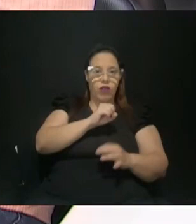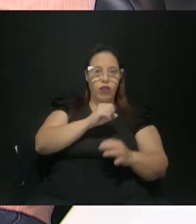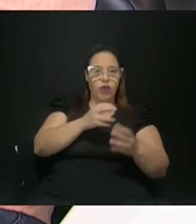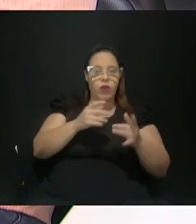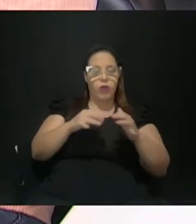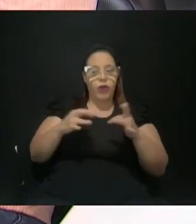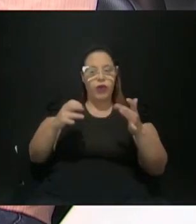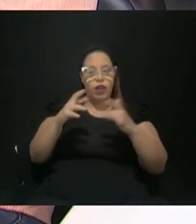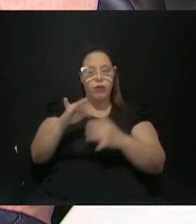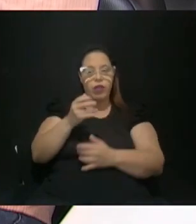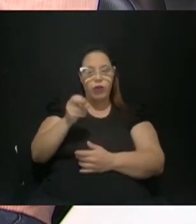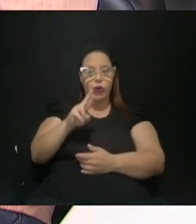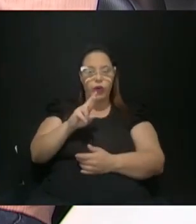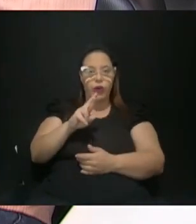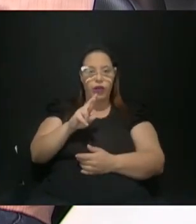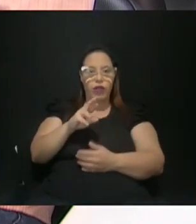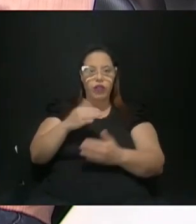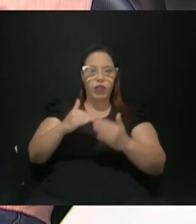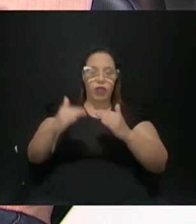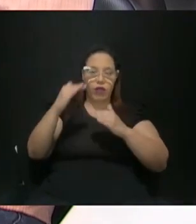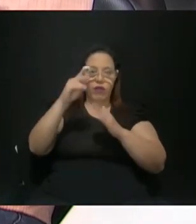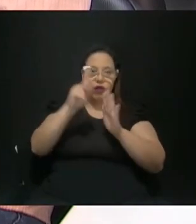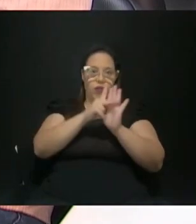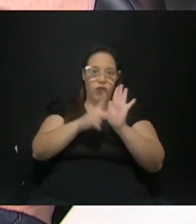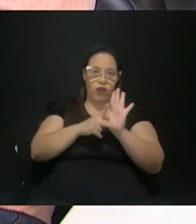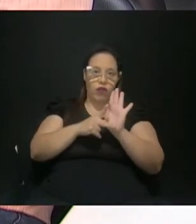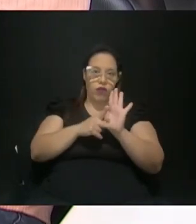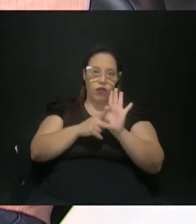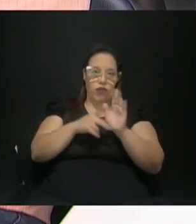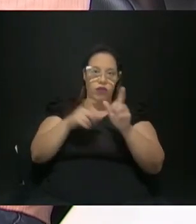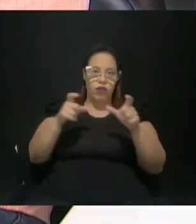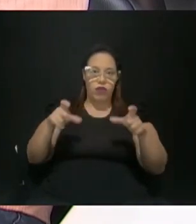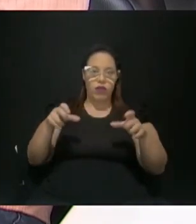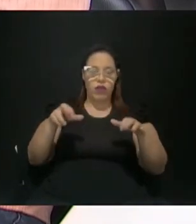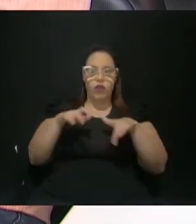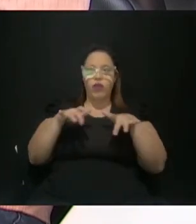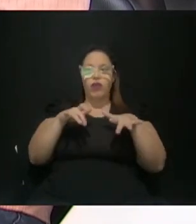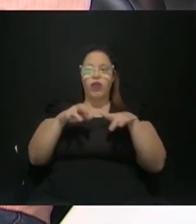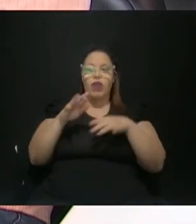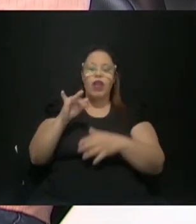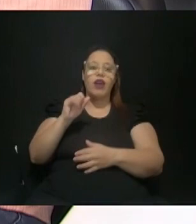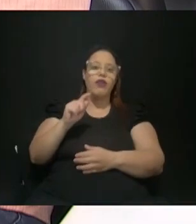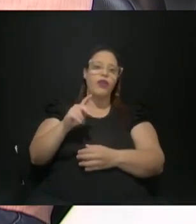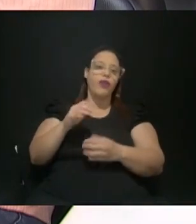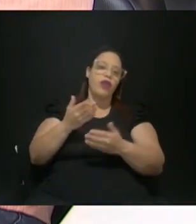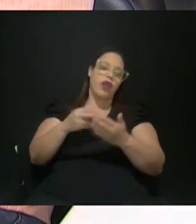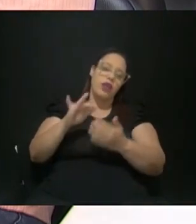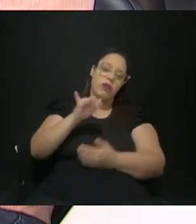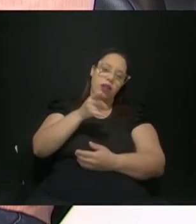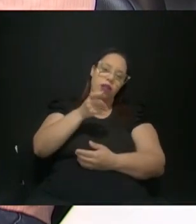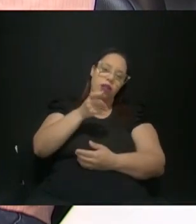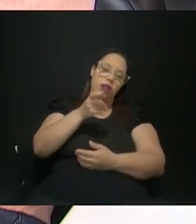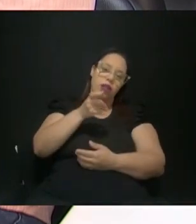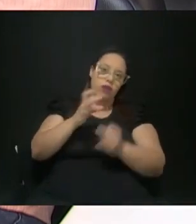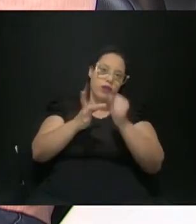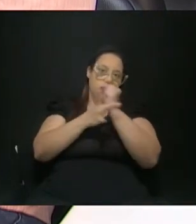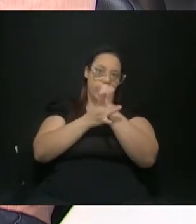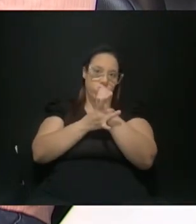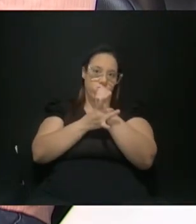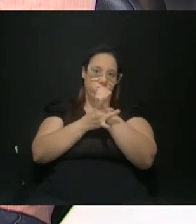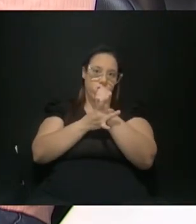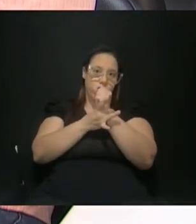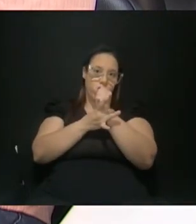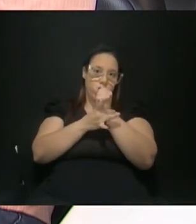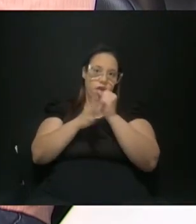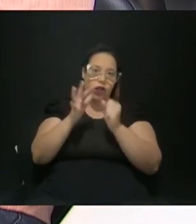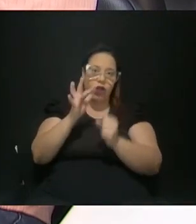desenvolve os programas e tem a pessoa da computação gráfica, da animação, da segurança, do telecom, né, que a